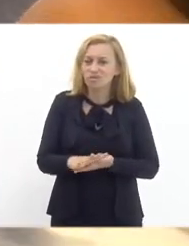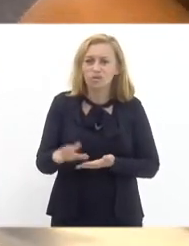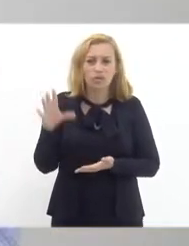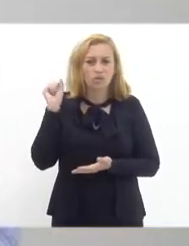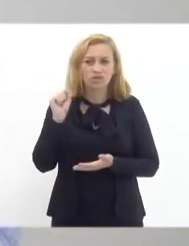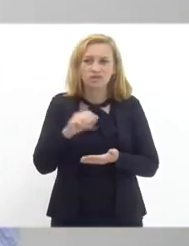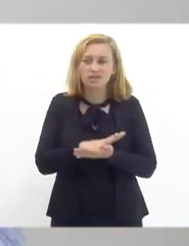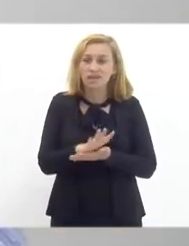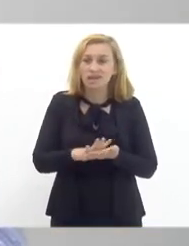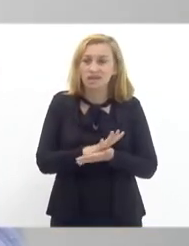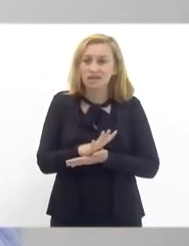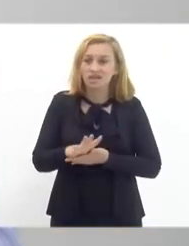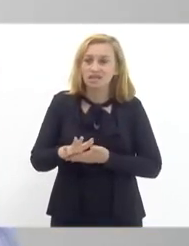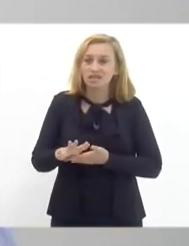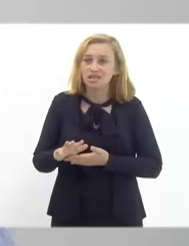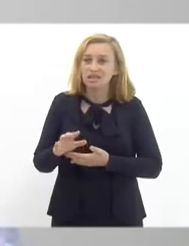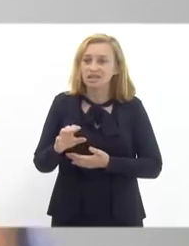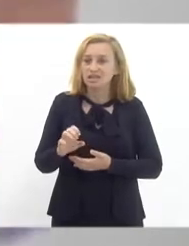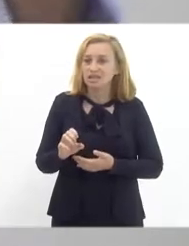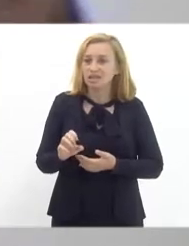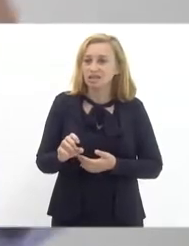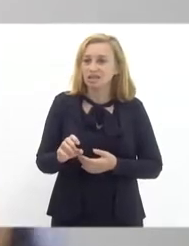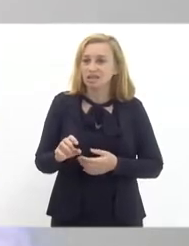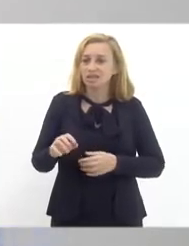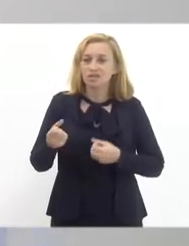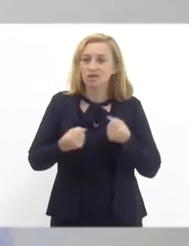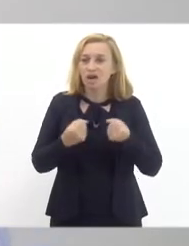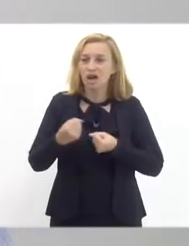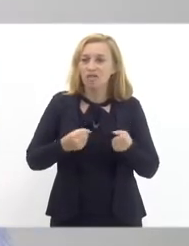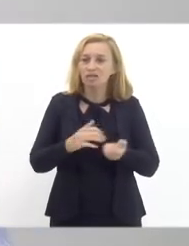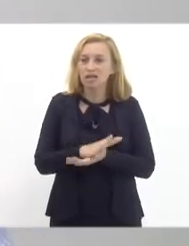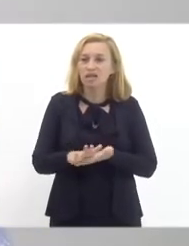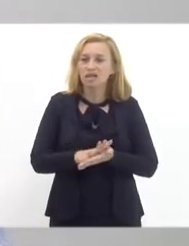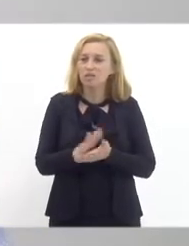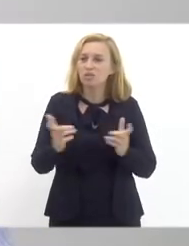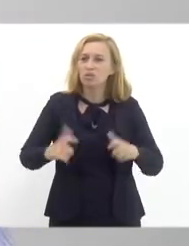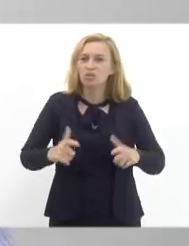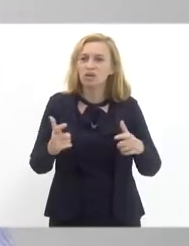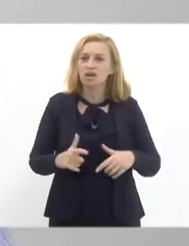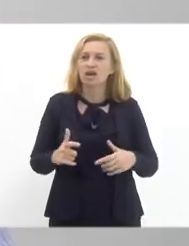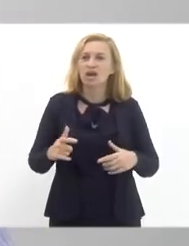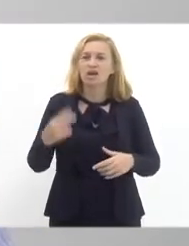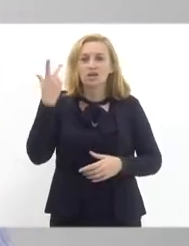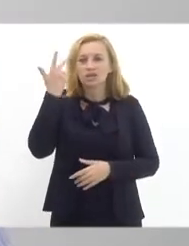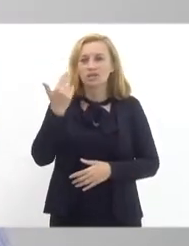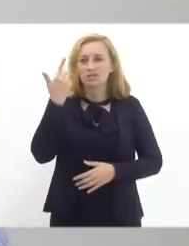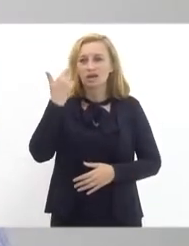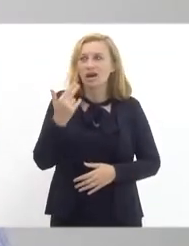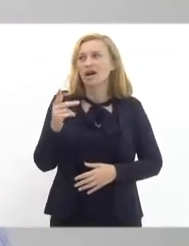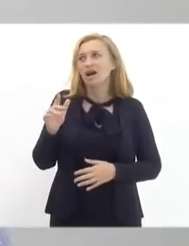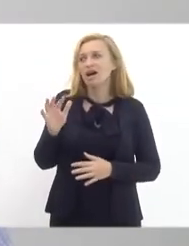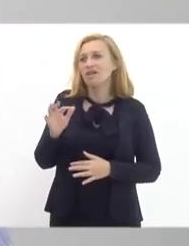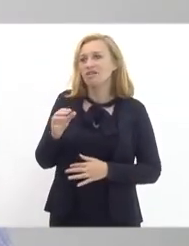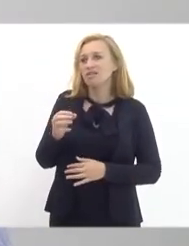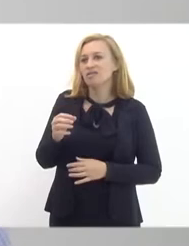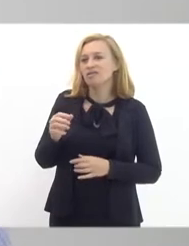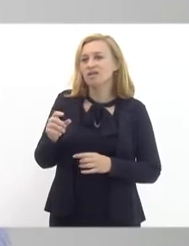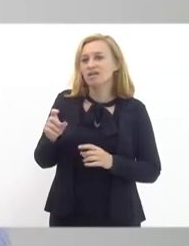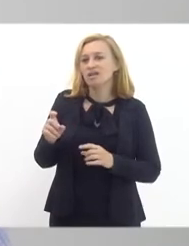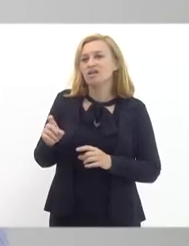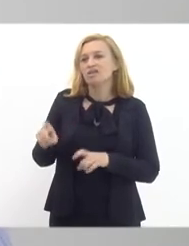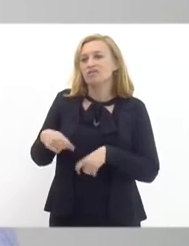da estrada. A estrada está ali na frente, mas você não escuta. E aquele ambiente natural, realmente a fazenda merece isso.